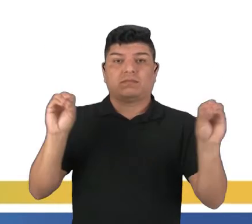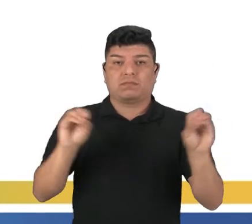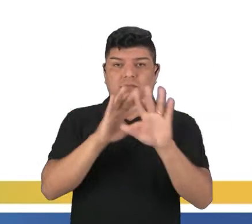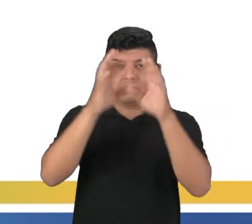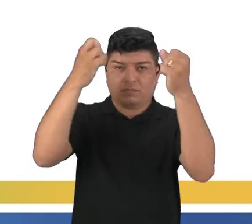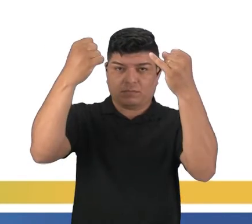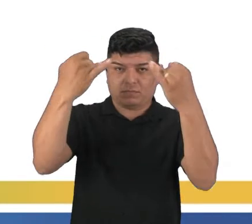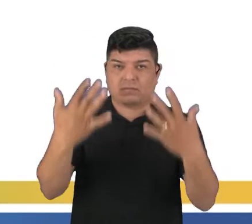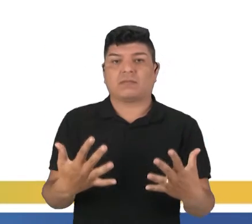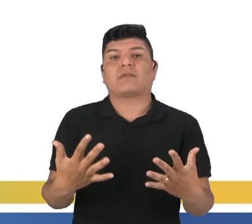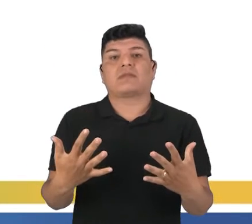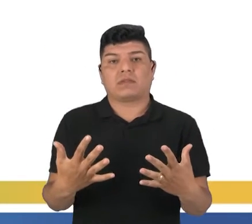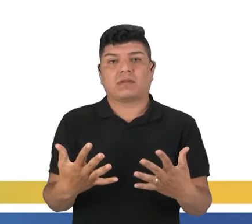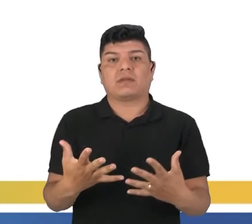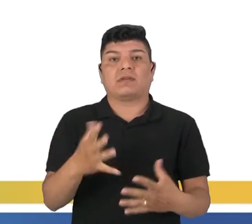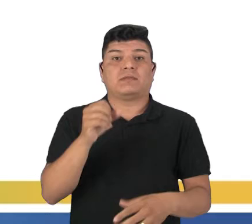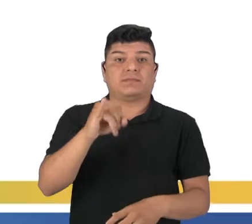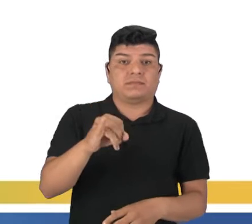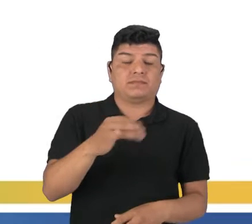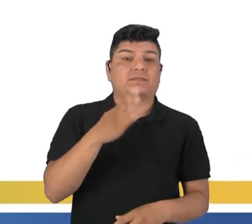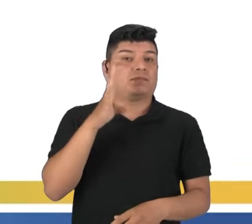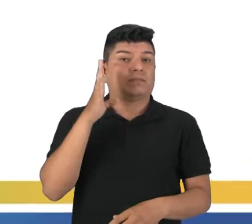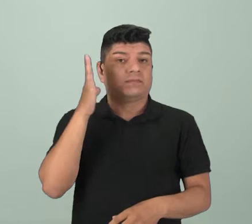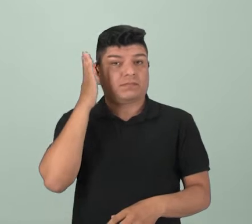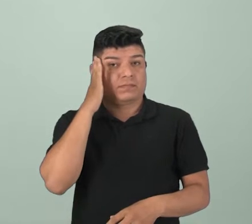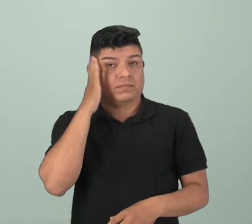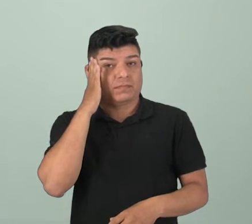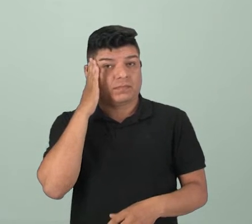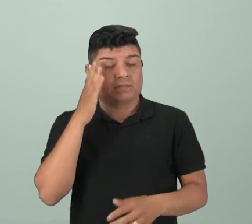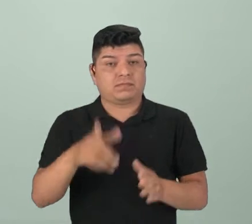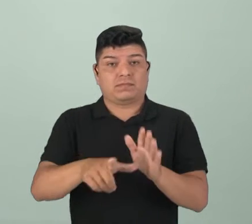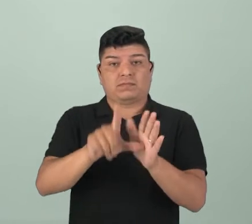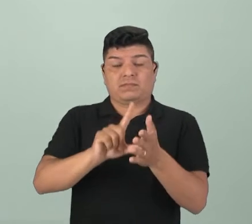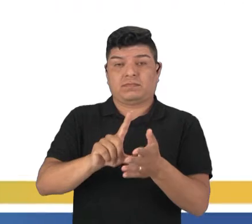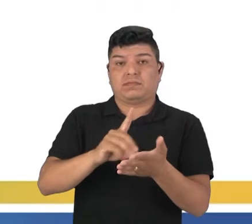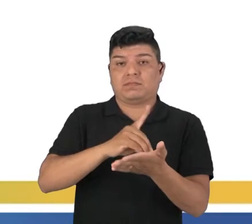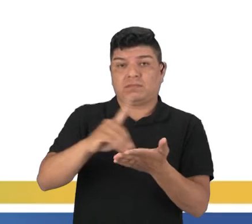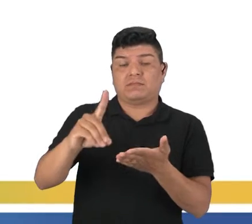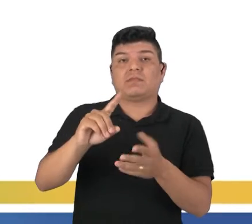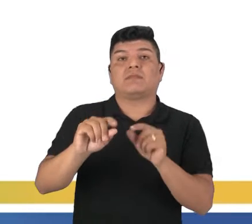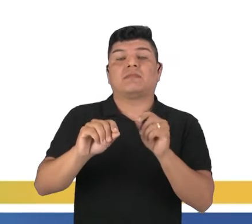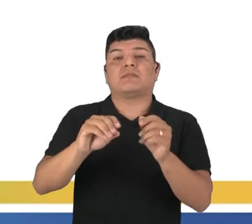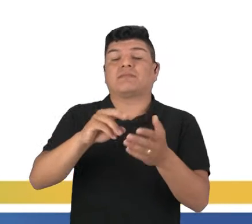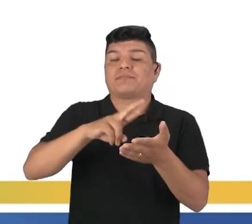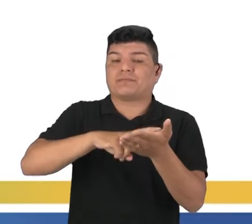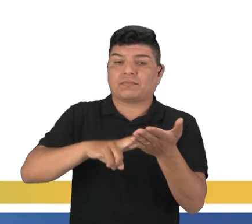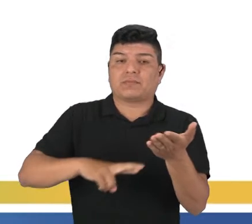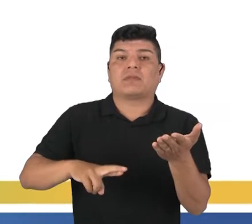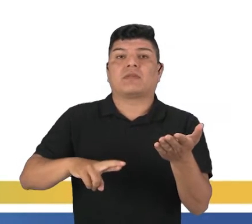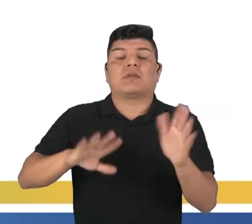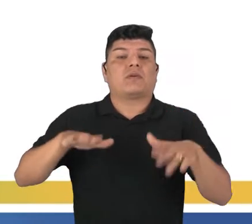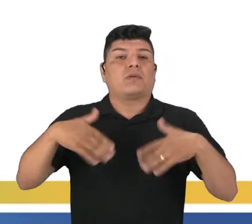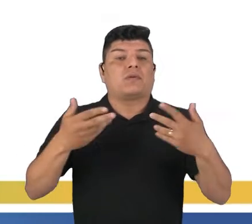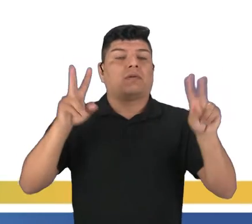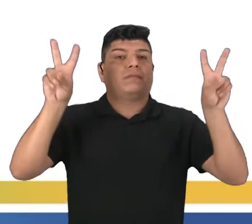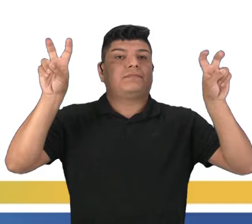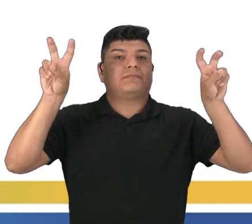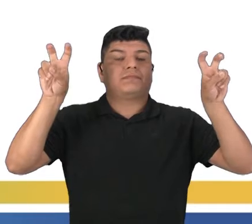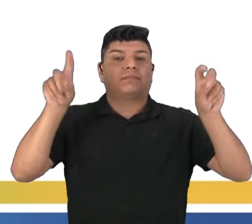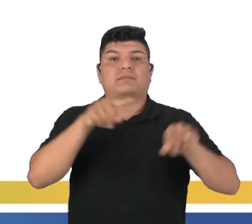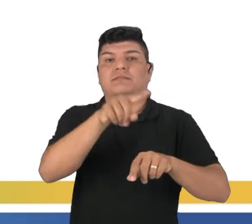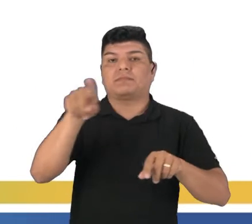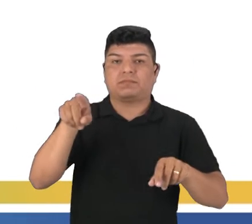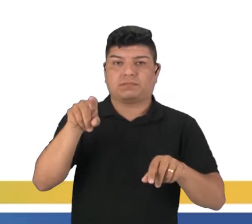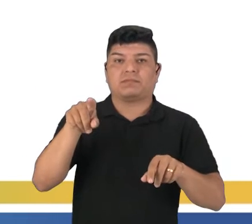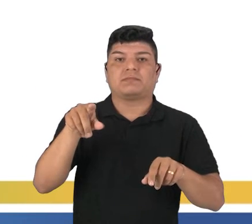você vai explicar. Se você já souber, antes de iniciar a redação, que é muito importante saber qual tema que